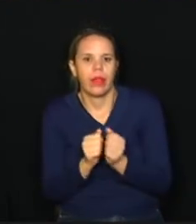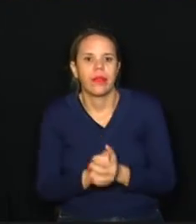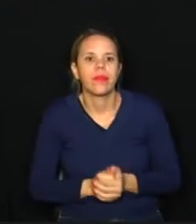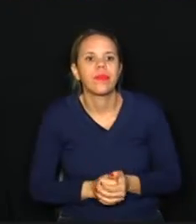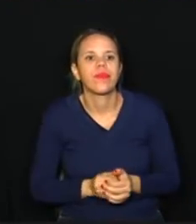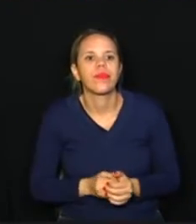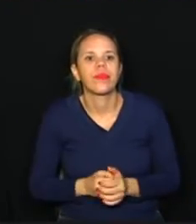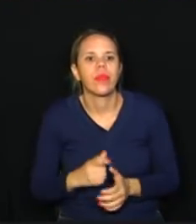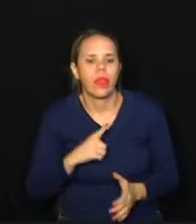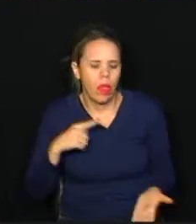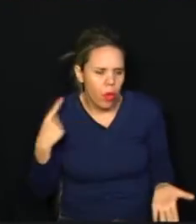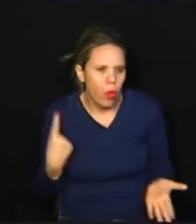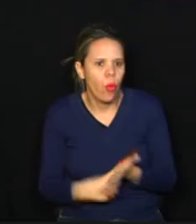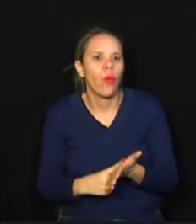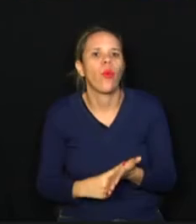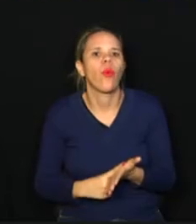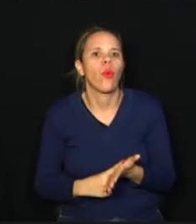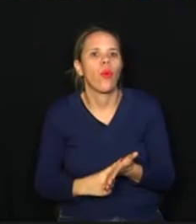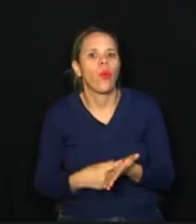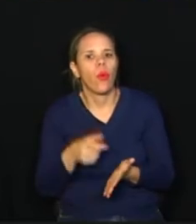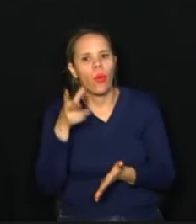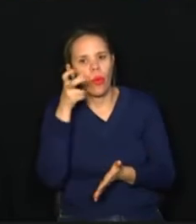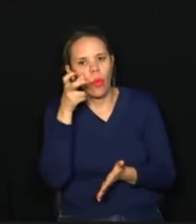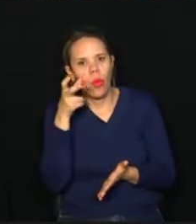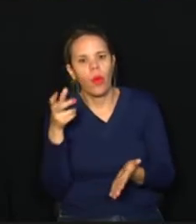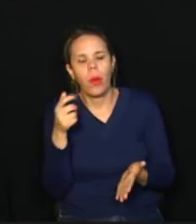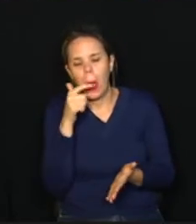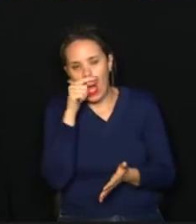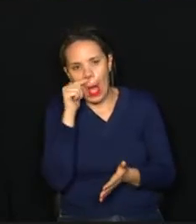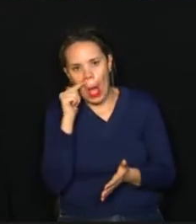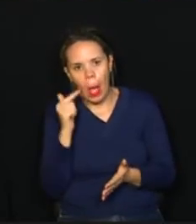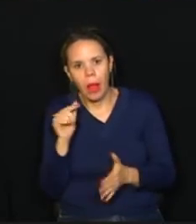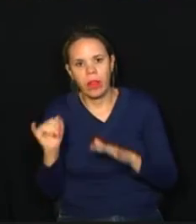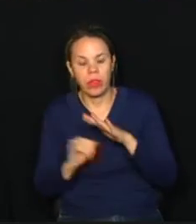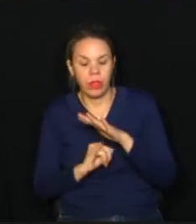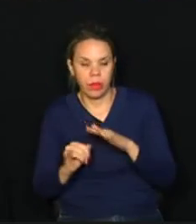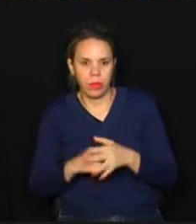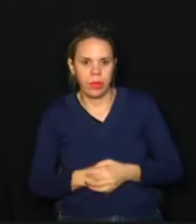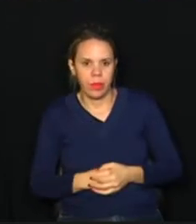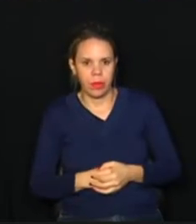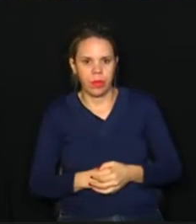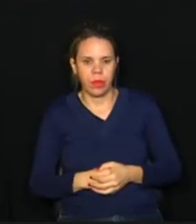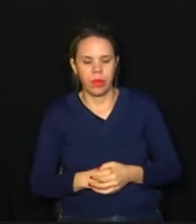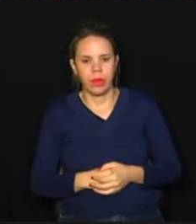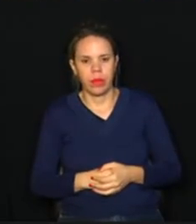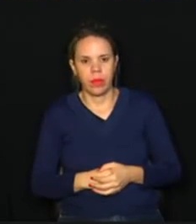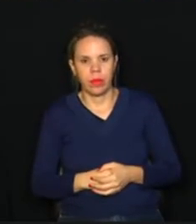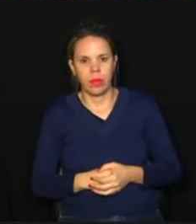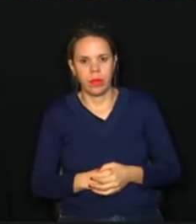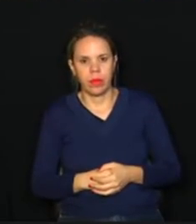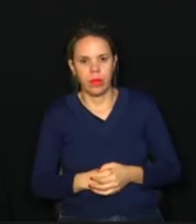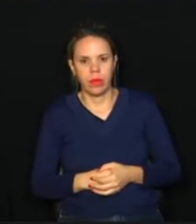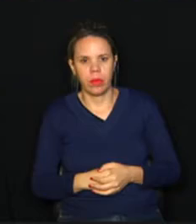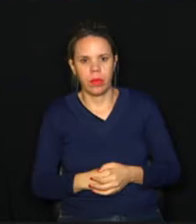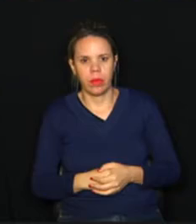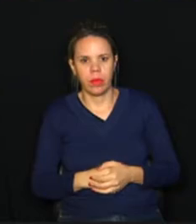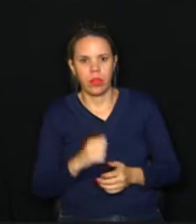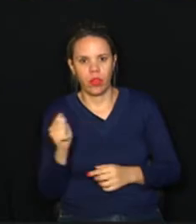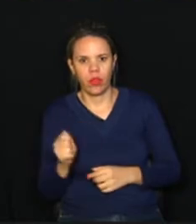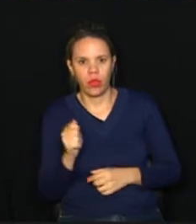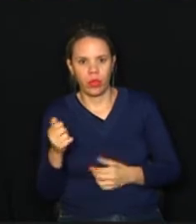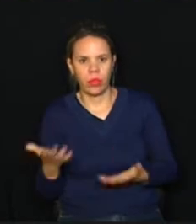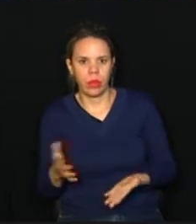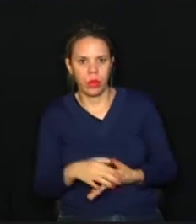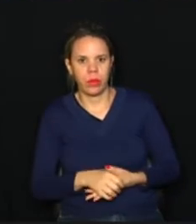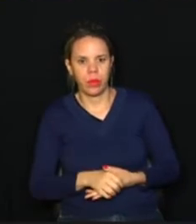há um compromisso de ouvir as instituições, de ouvir, inclusive, a